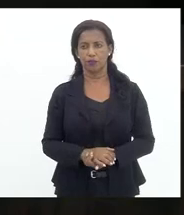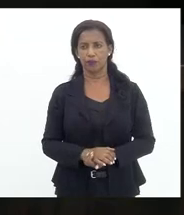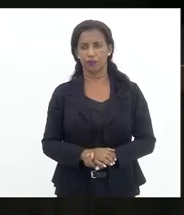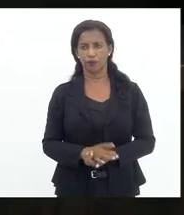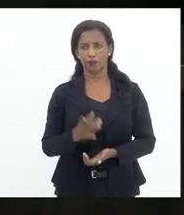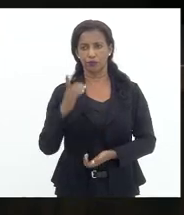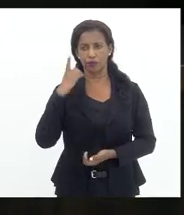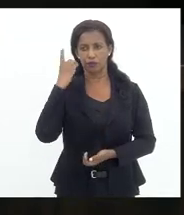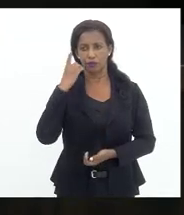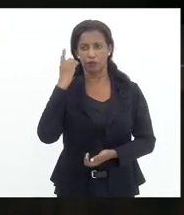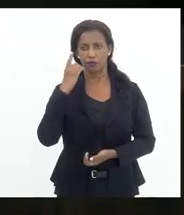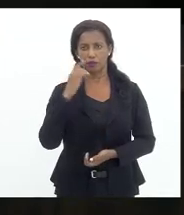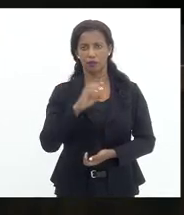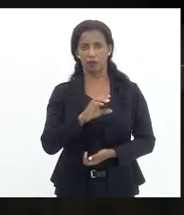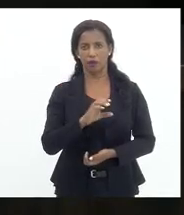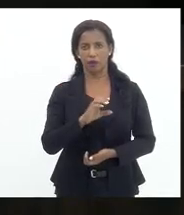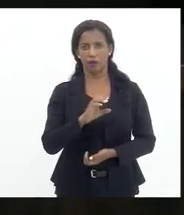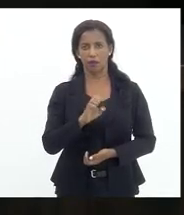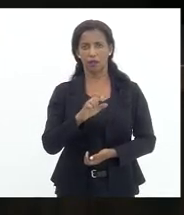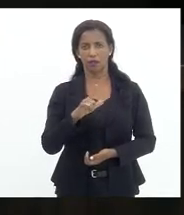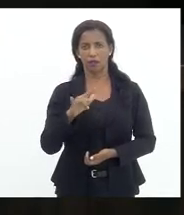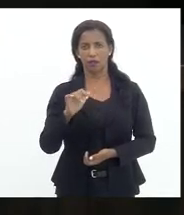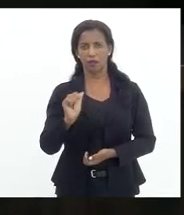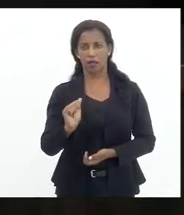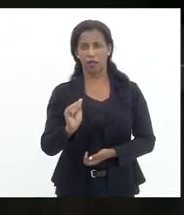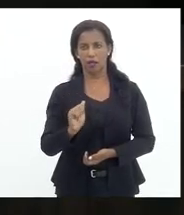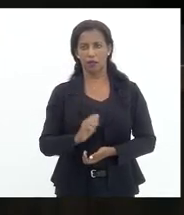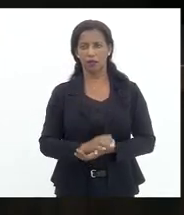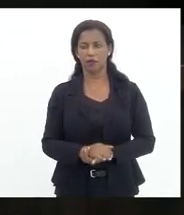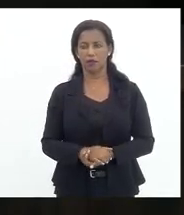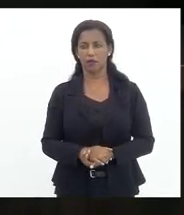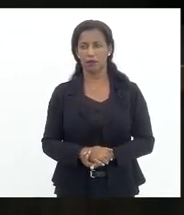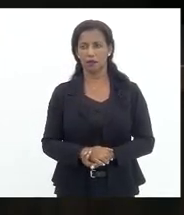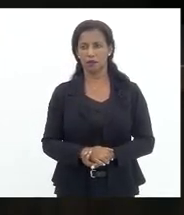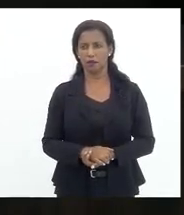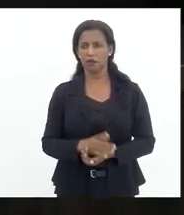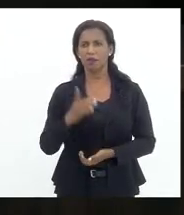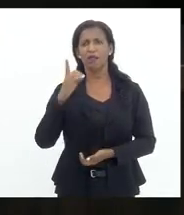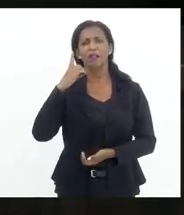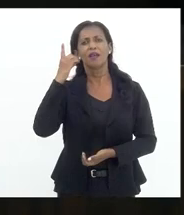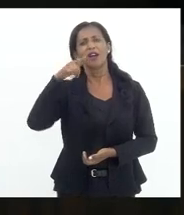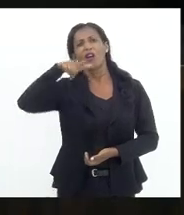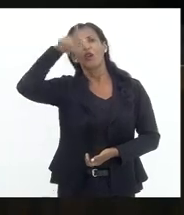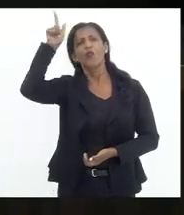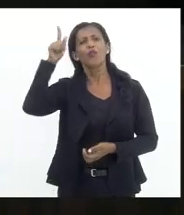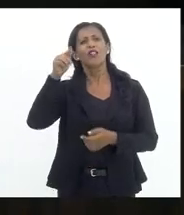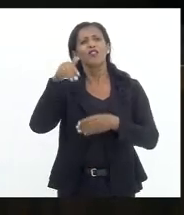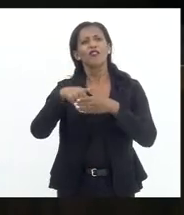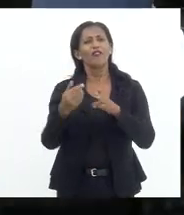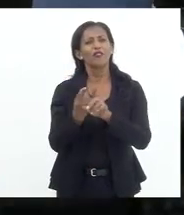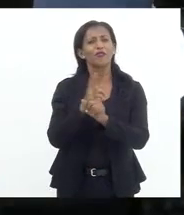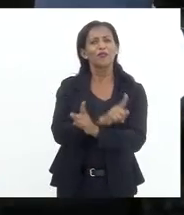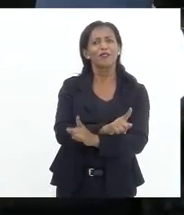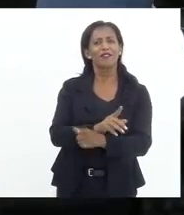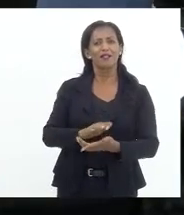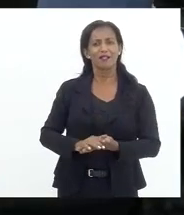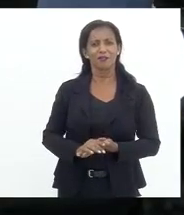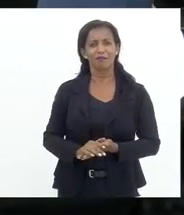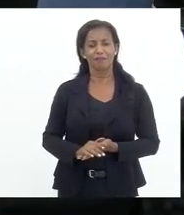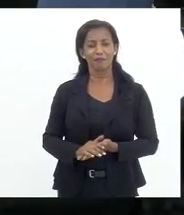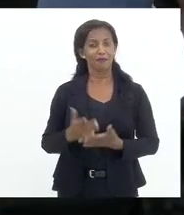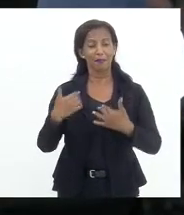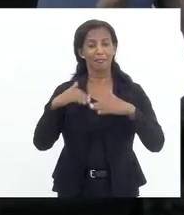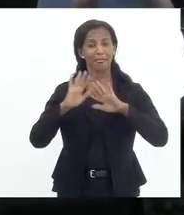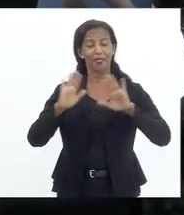Deputada Célia Jordão. Você que o deputado Luiz ia fazer voto divergente? Não, querido. Eu vou